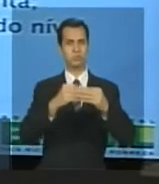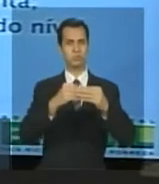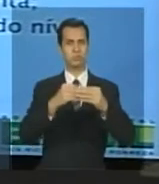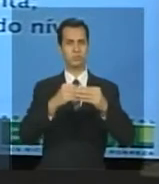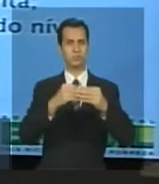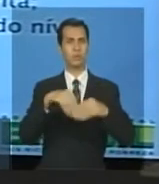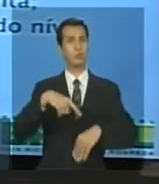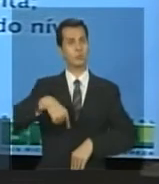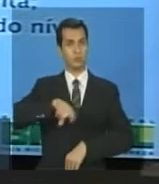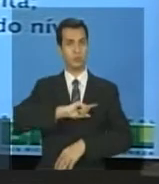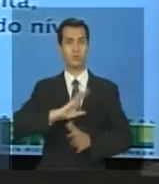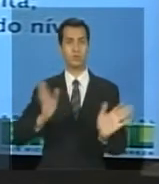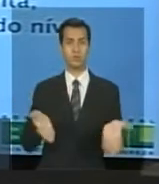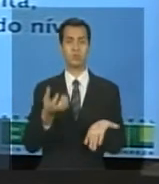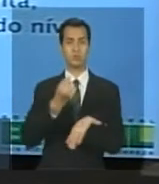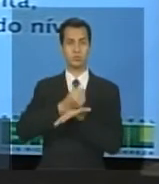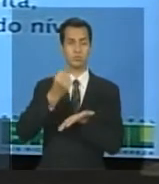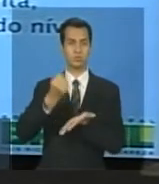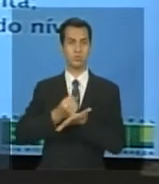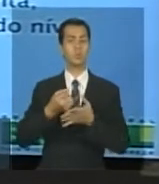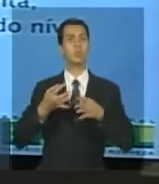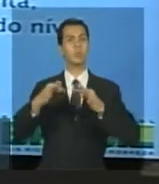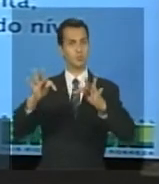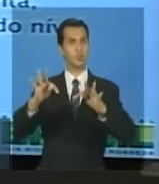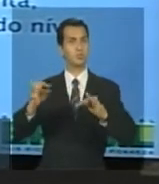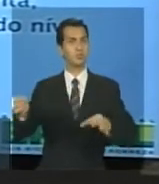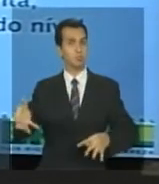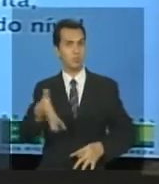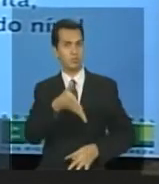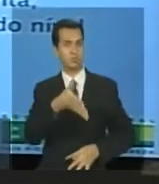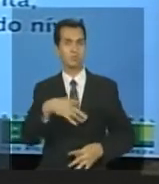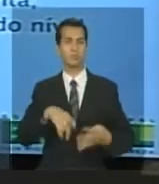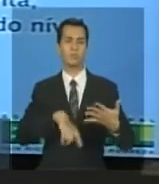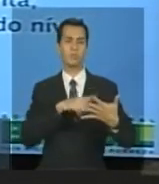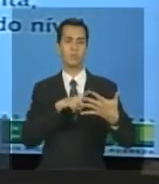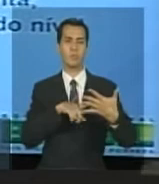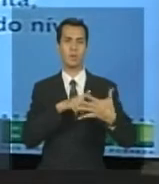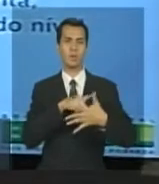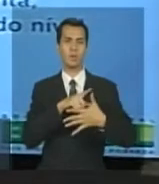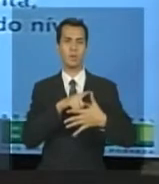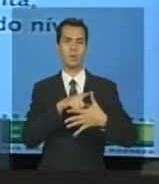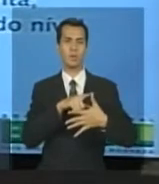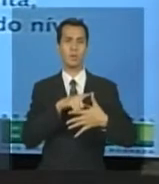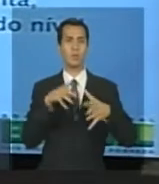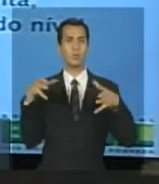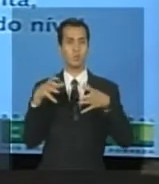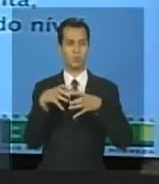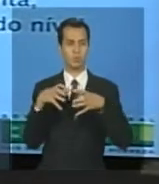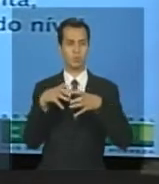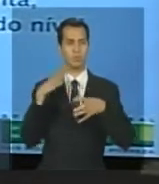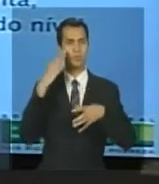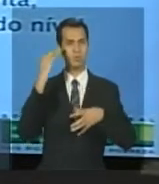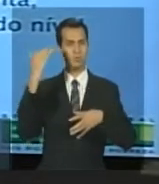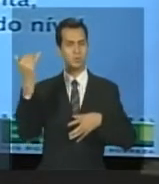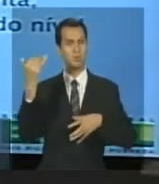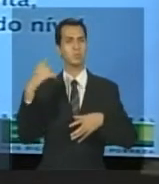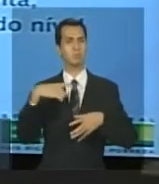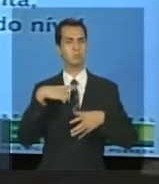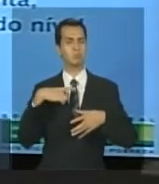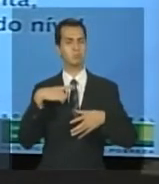nós vamos nós estamos contratando são tecnologias modernas equipe multidisciplinar de elevado nível técnico